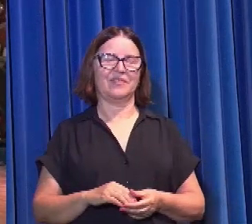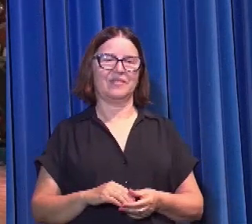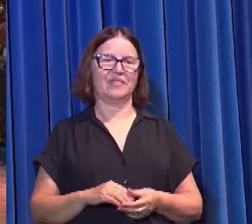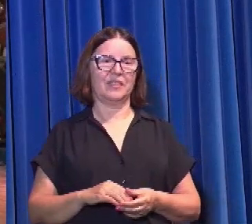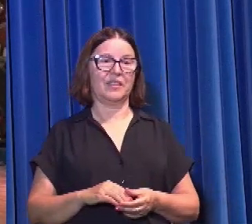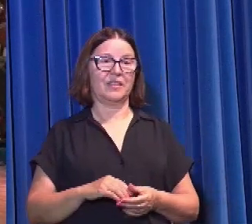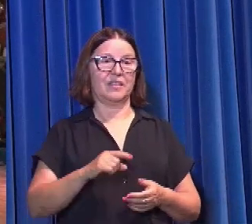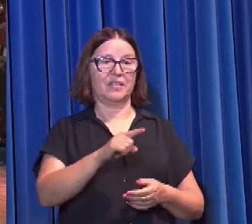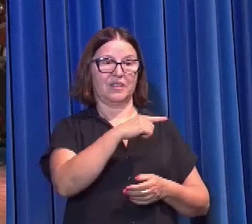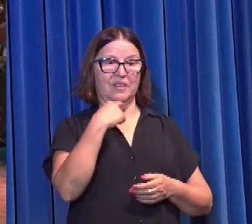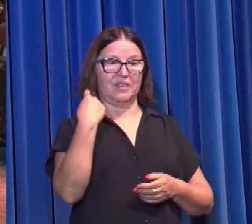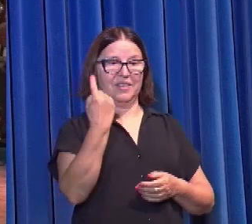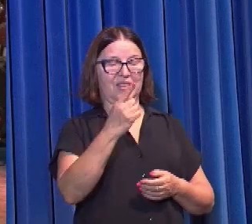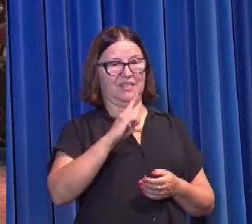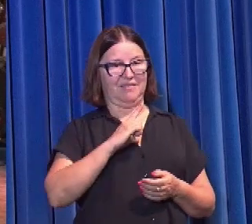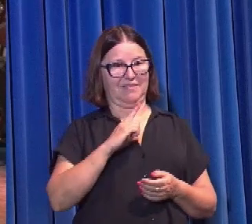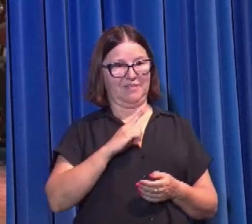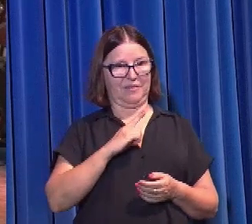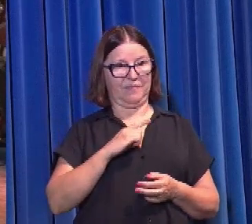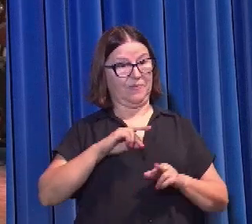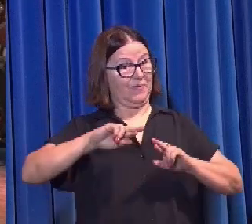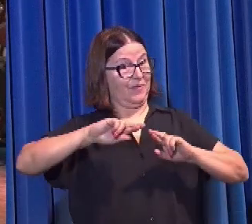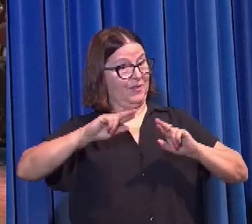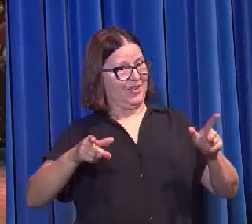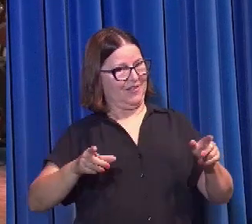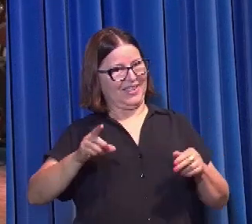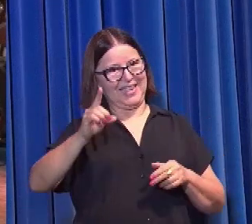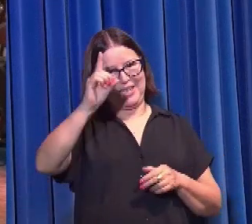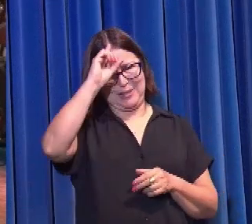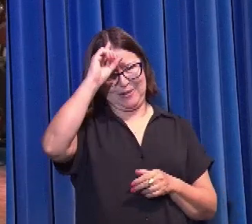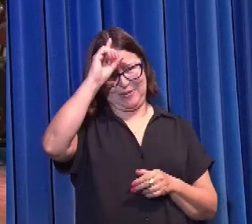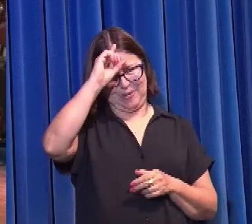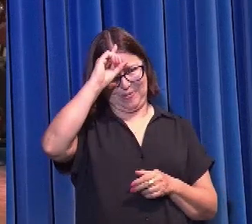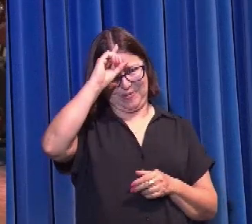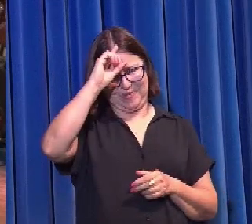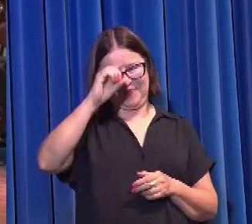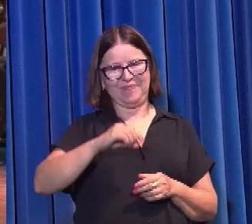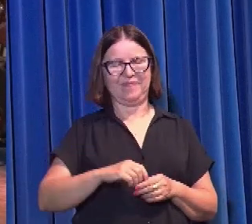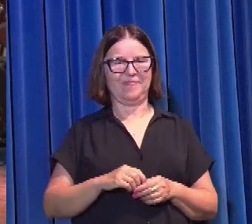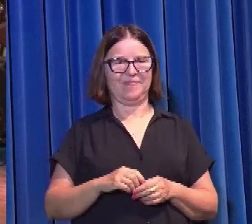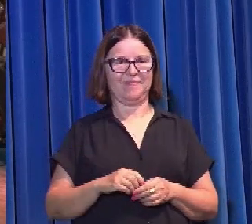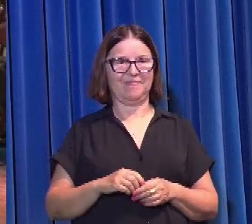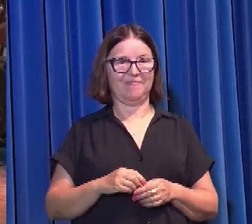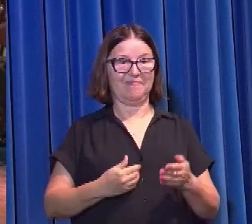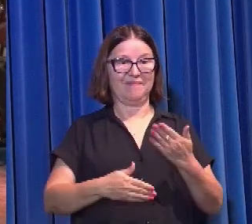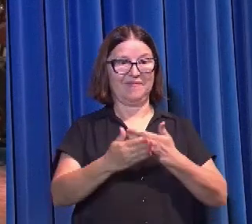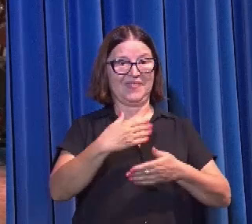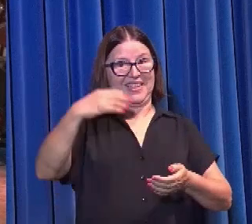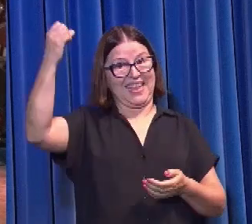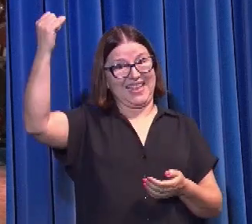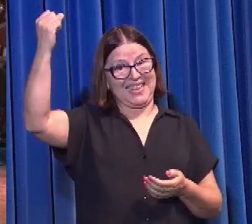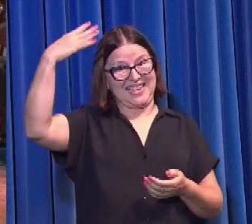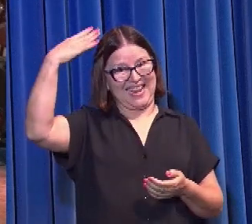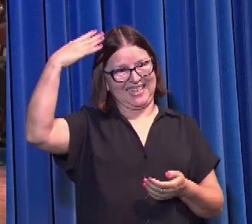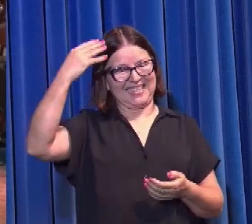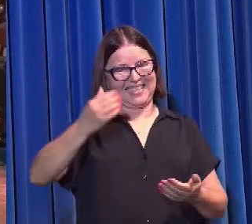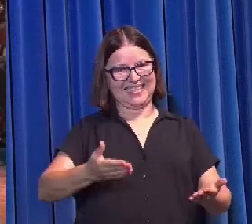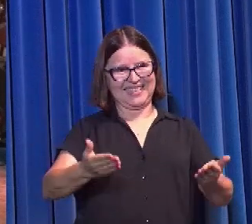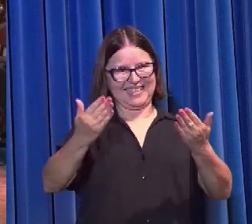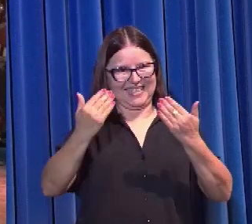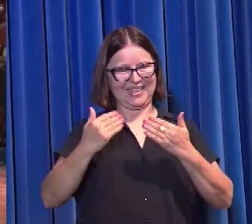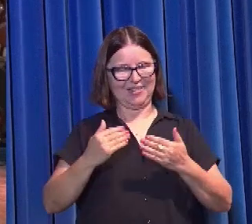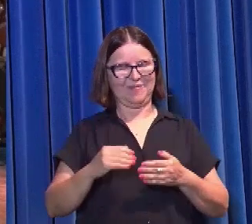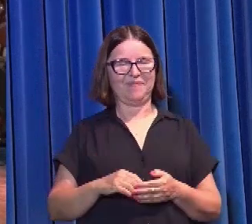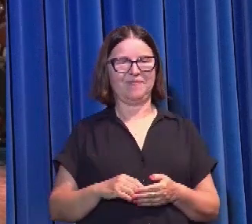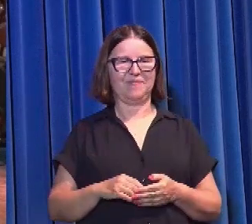porém, irmãos, diferentes dons, segundo a graça que nos foi dada. Cada